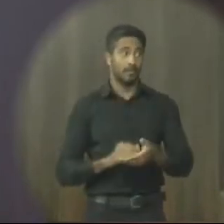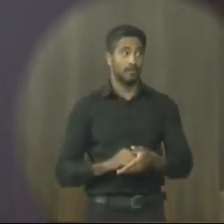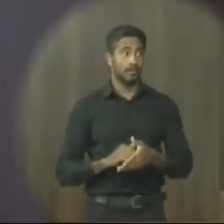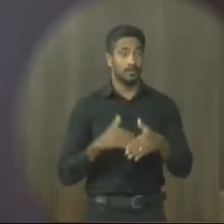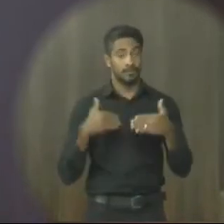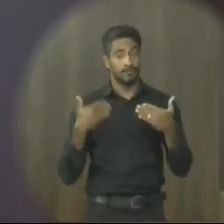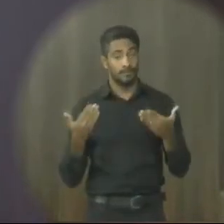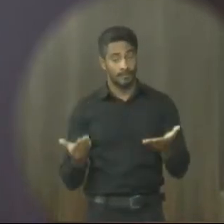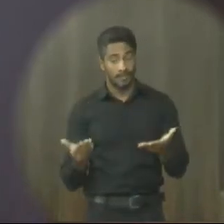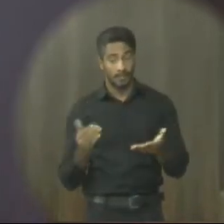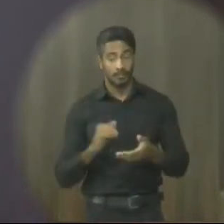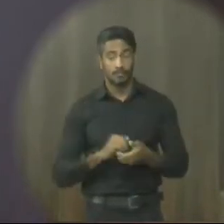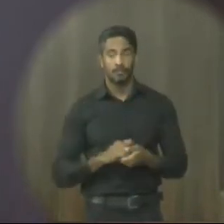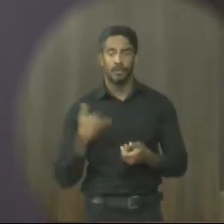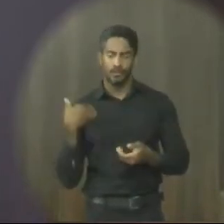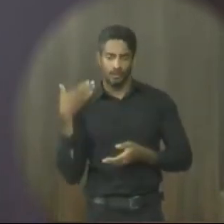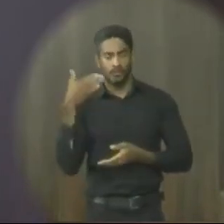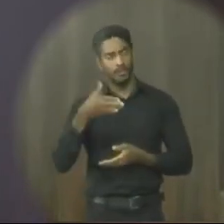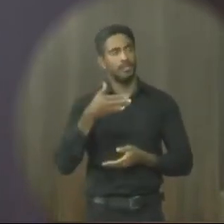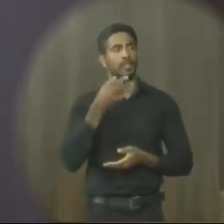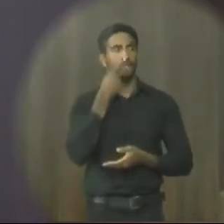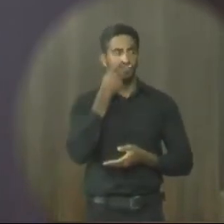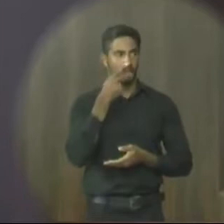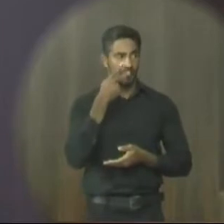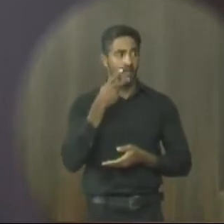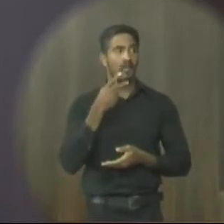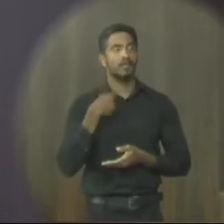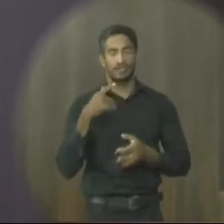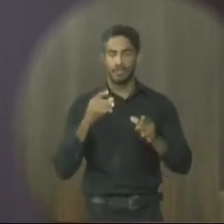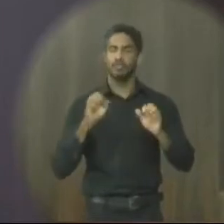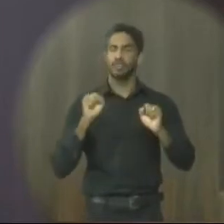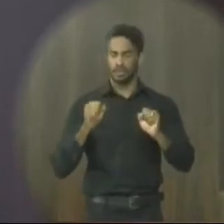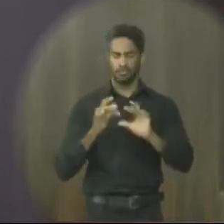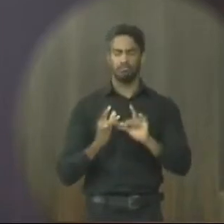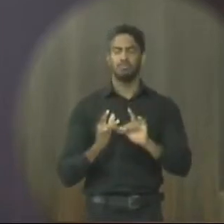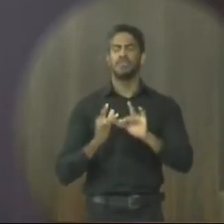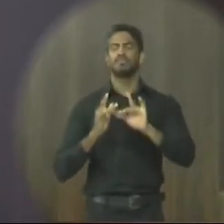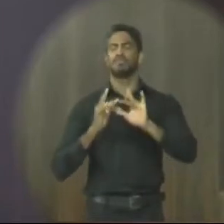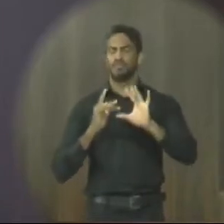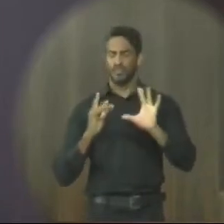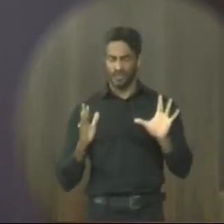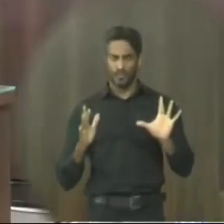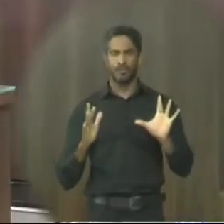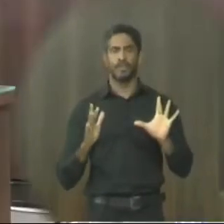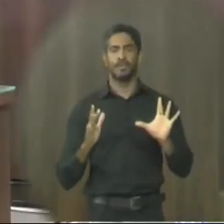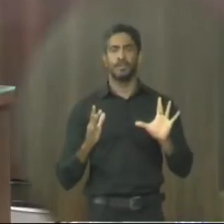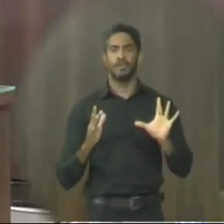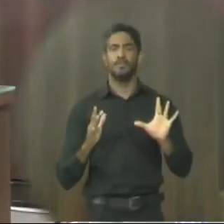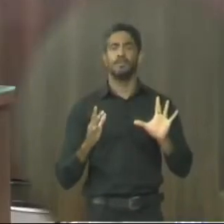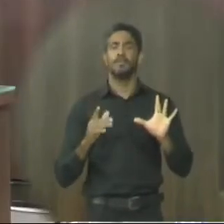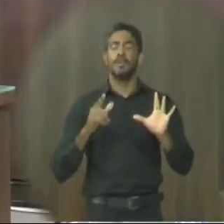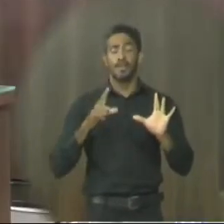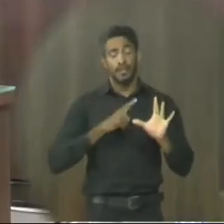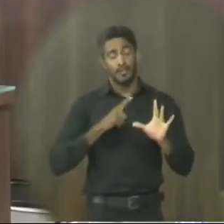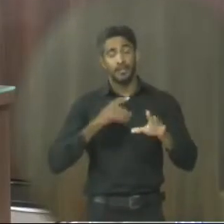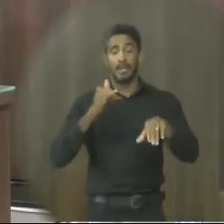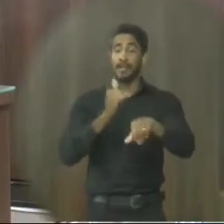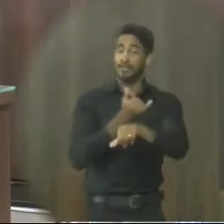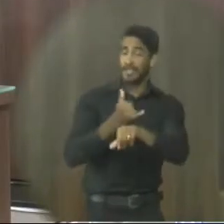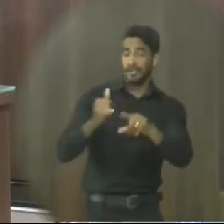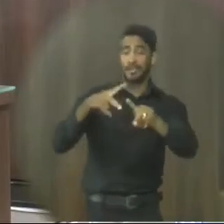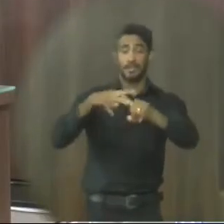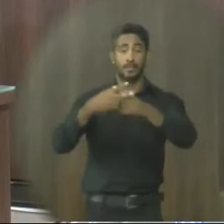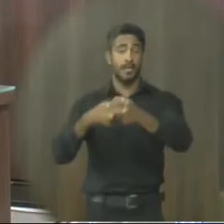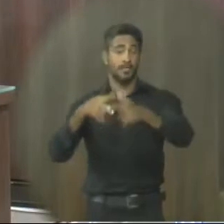Então, eu venho aqui falar que a gente está totalmente disponível a ouvir e a buscar, a traçar uma estratégia para a gente tentar resolver